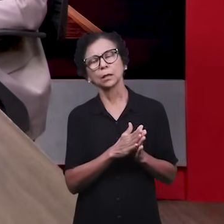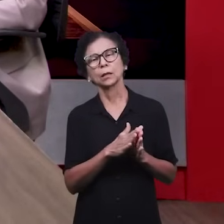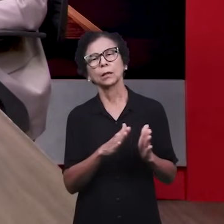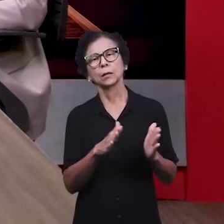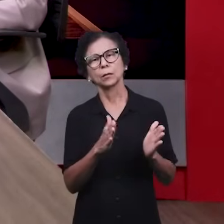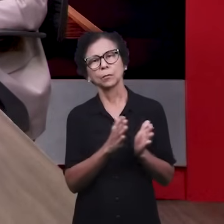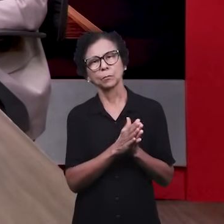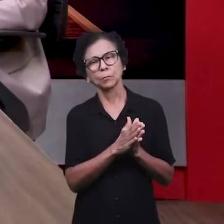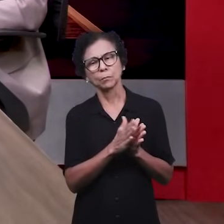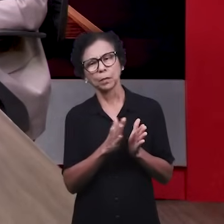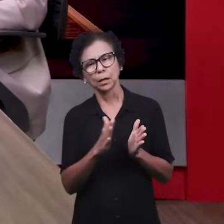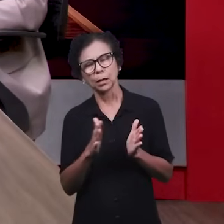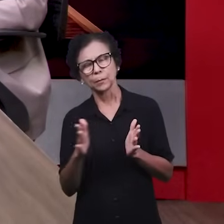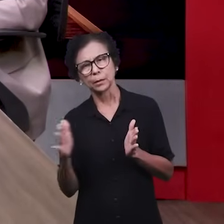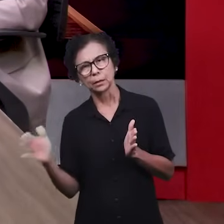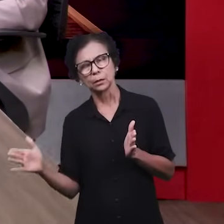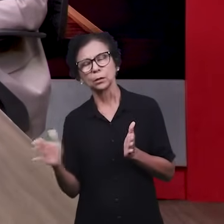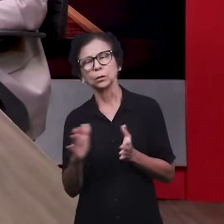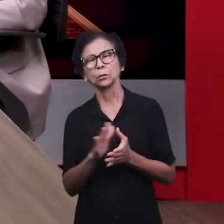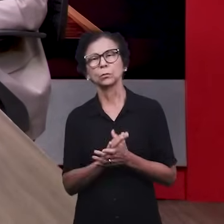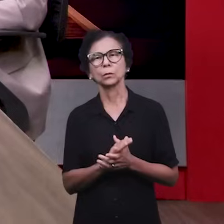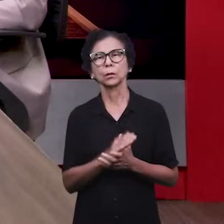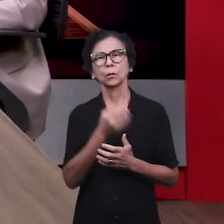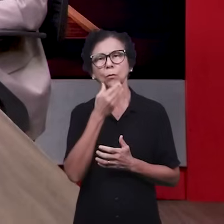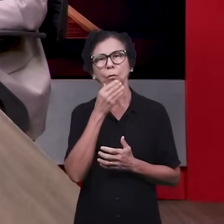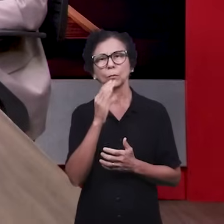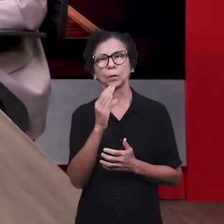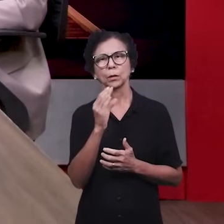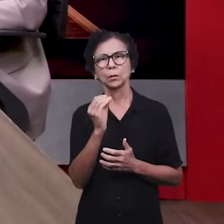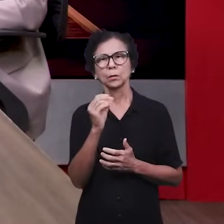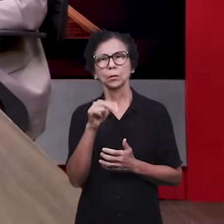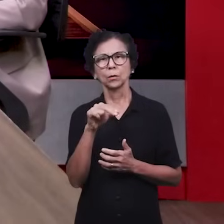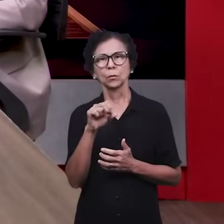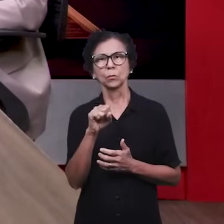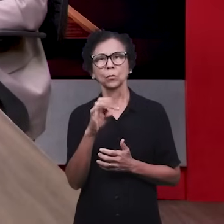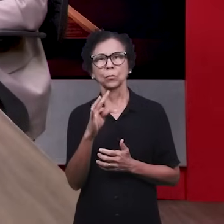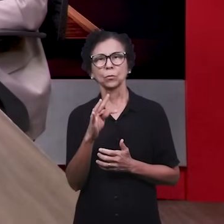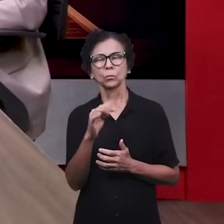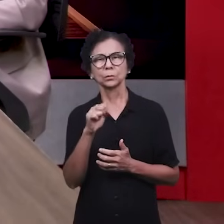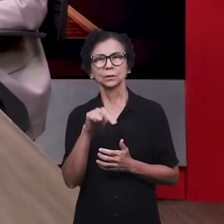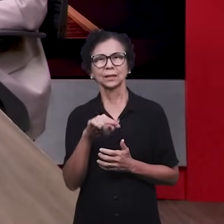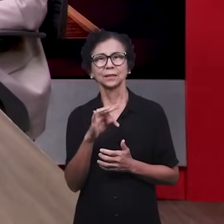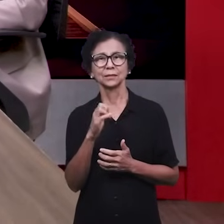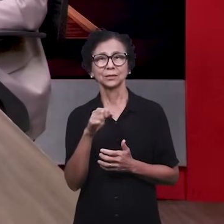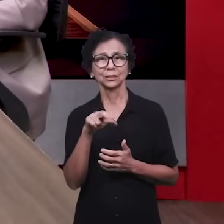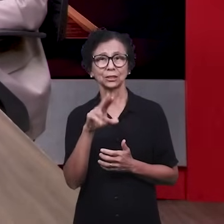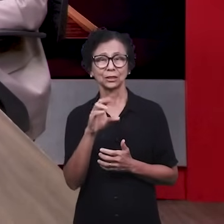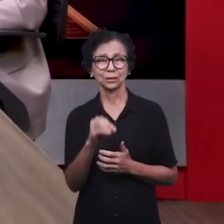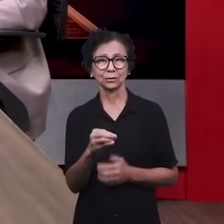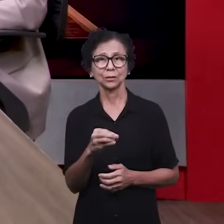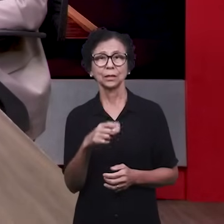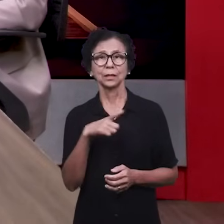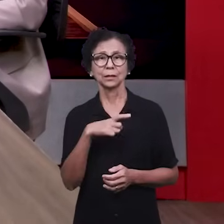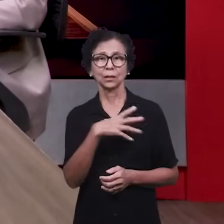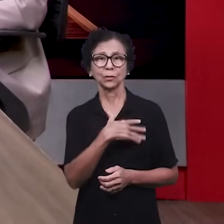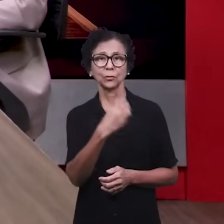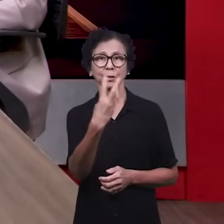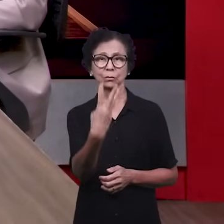passa, Constantino tem aí seus três filhos, né? Constantino II, Constante, Constâncio, que